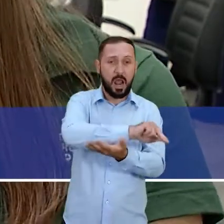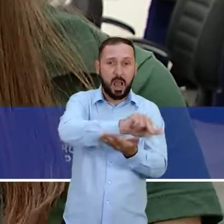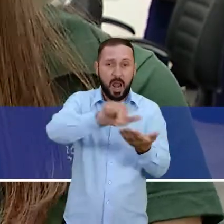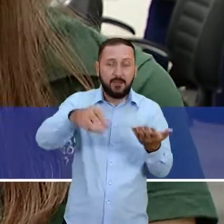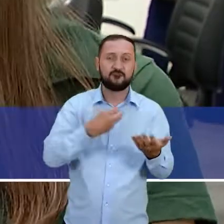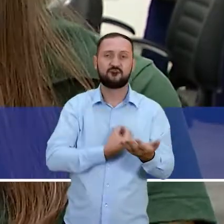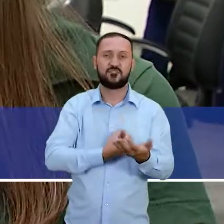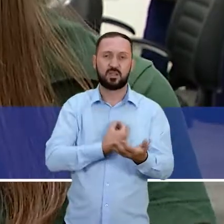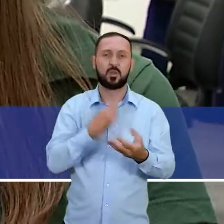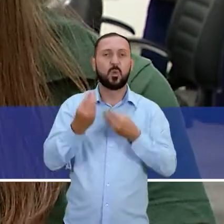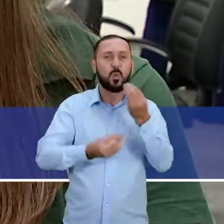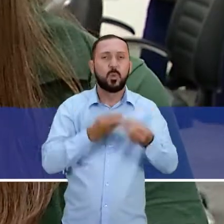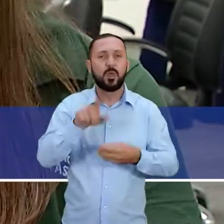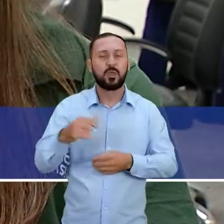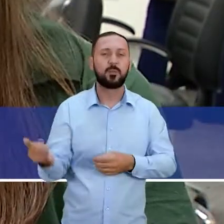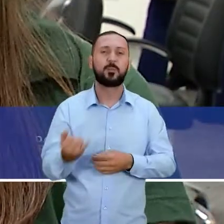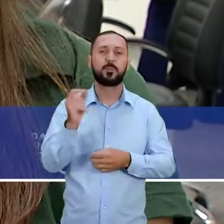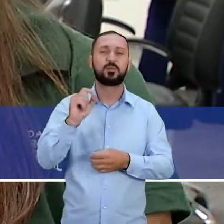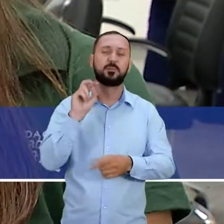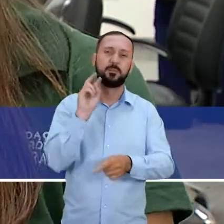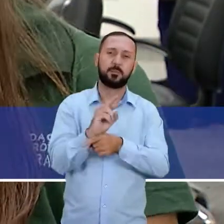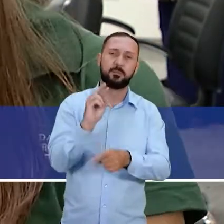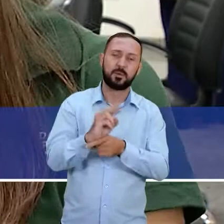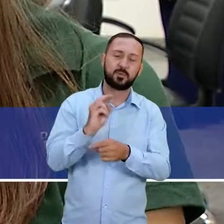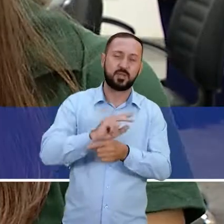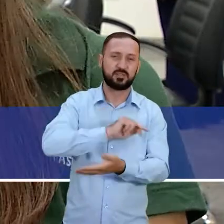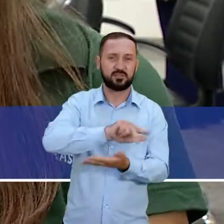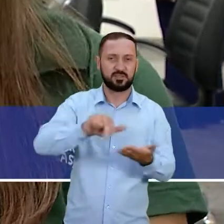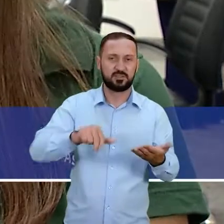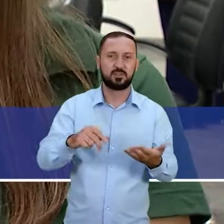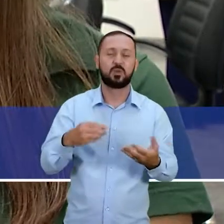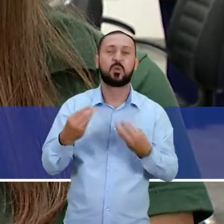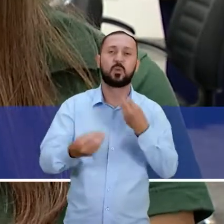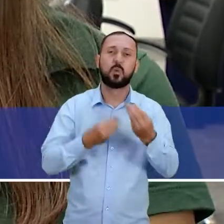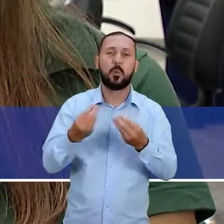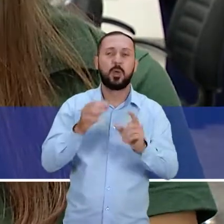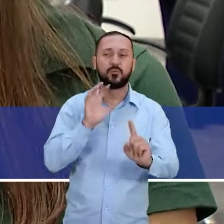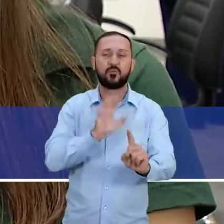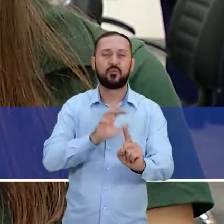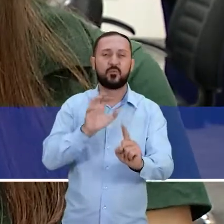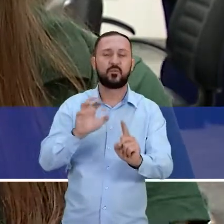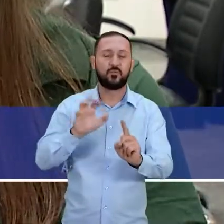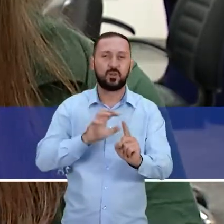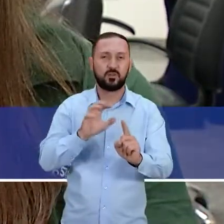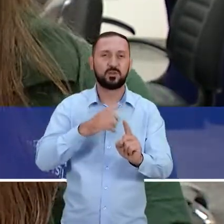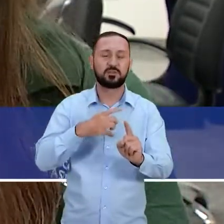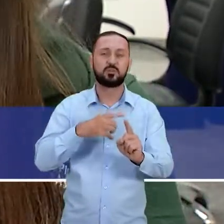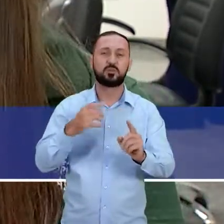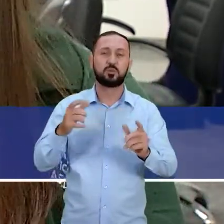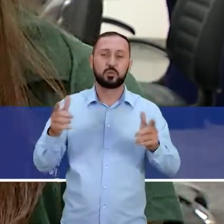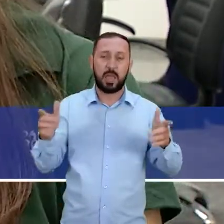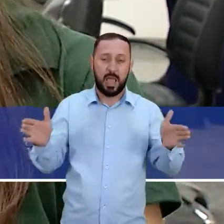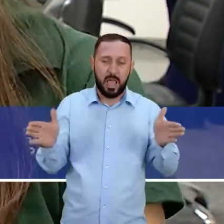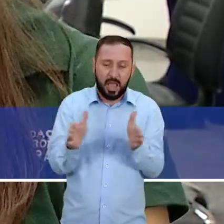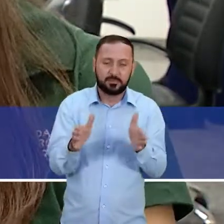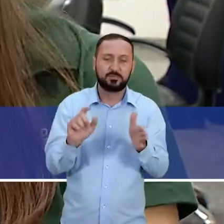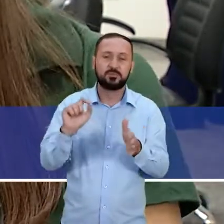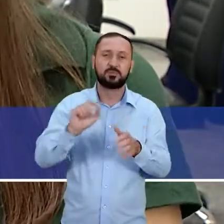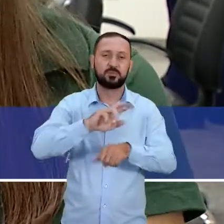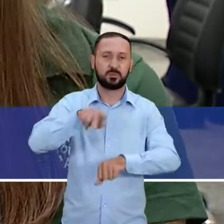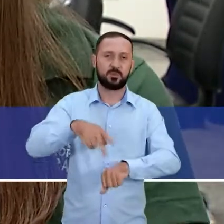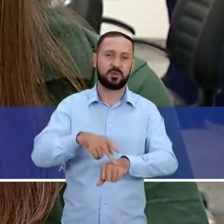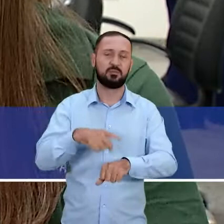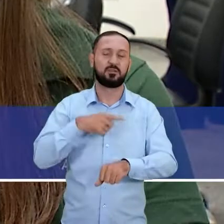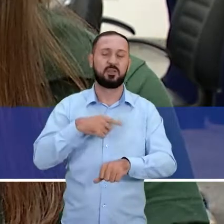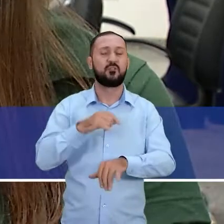do parque, a importância do parque para a manutenção dessa biodiversidade e as possíveis consequências aí de uma redução da área do parque.